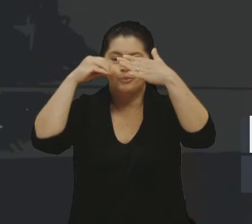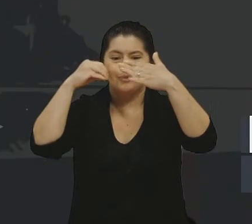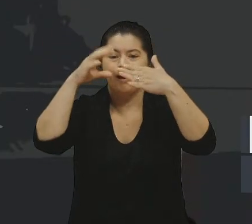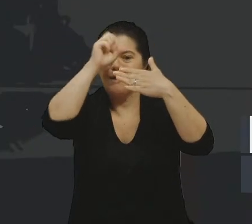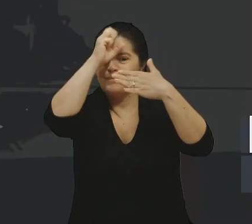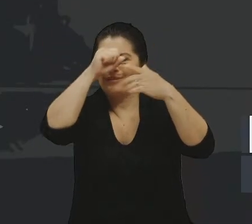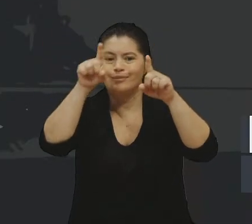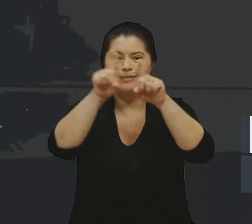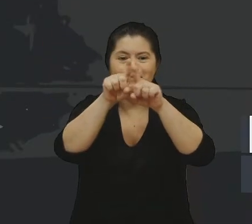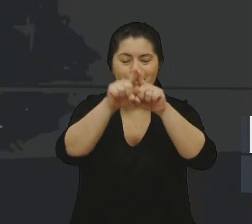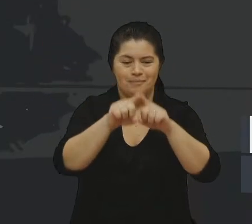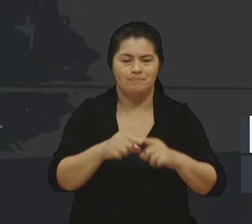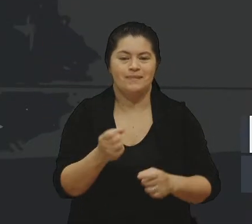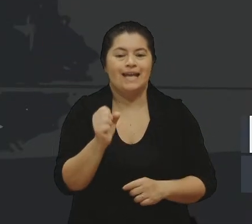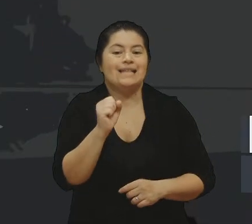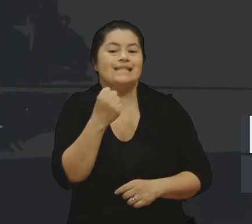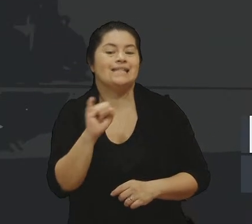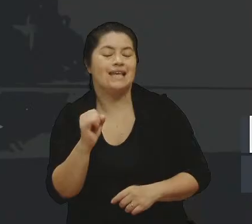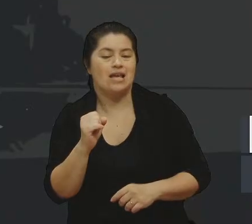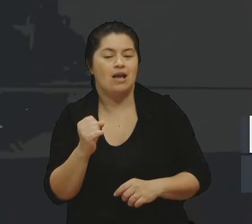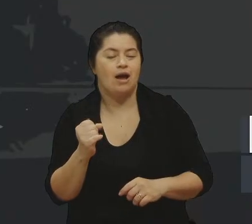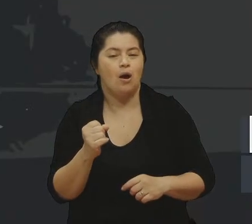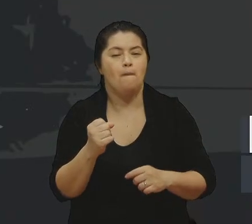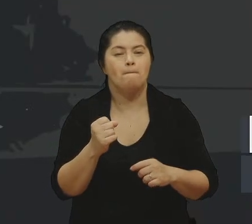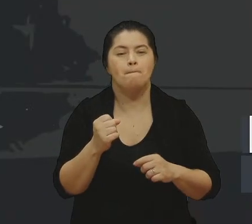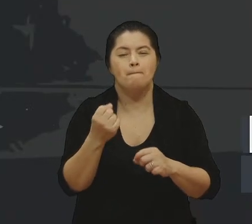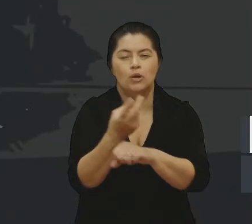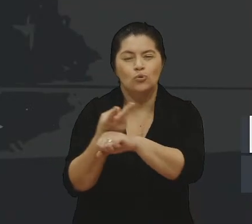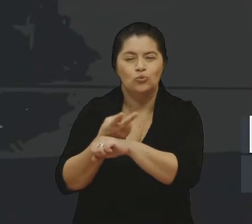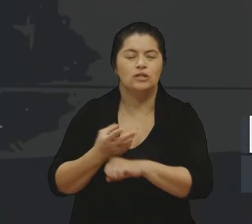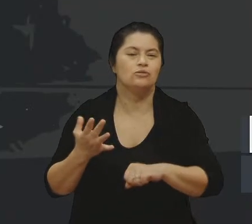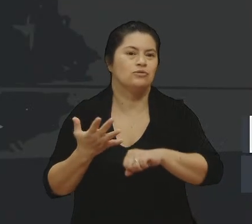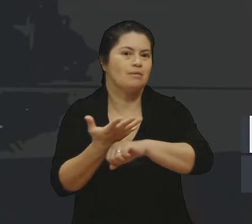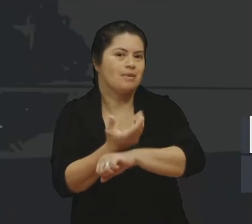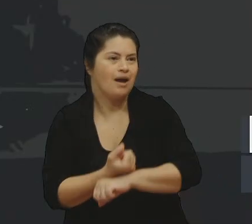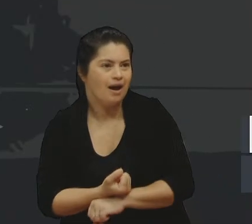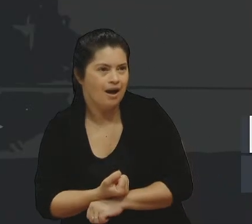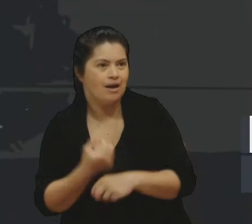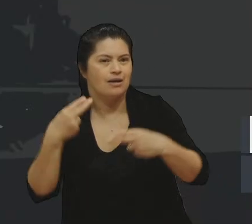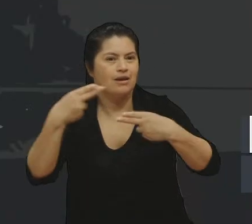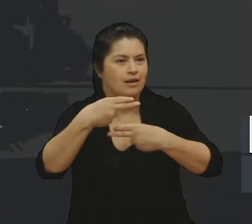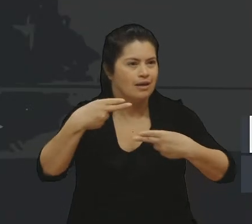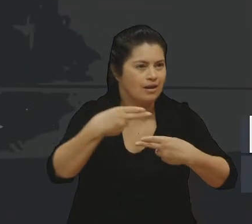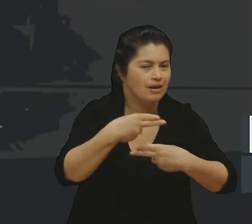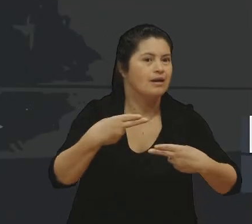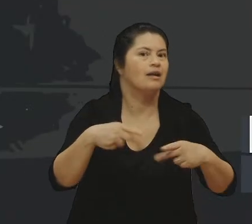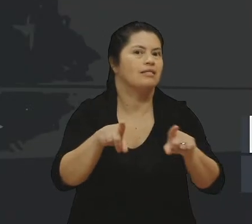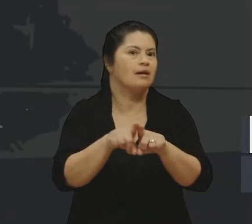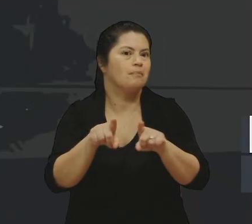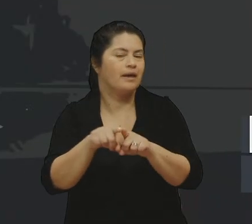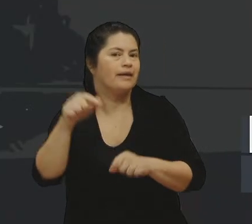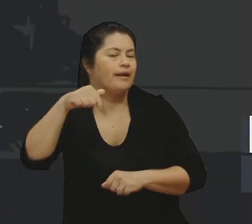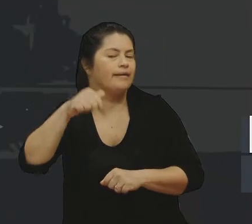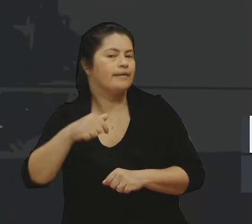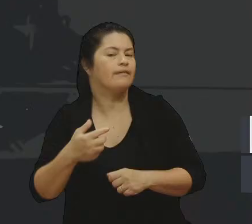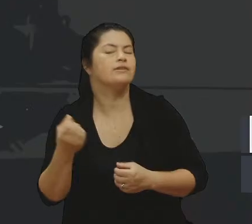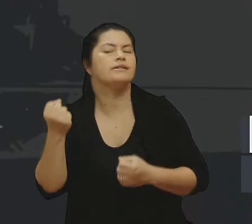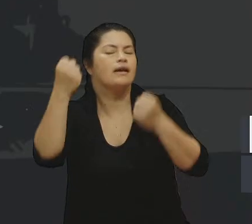procurado, talvez, o Sebrae, ou tivesse procurado a Microempa, e tivesse pedido assim, cara, o que tu tem desse segmento aqui dentro que tu pode me